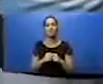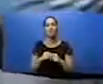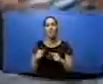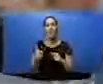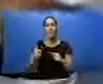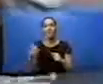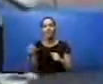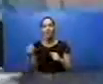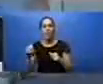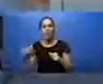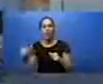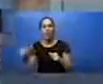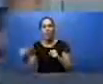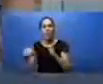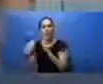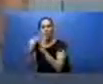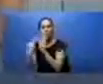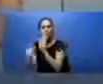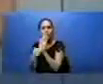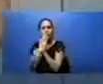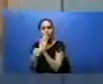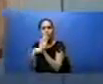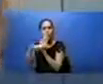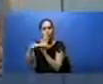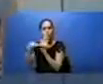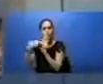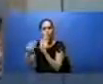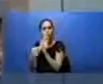Ok. Como que eu acho o número de cima?